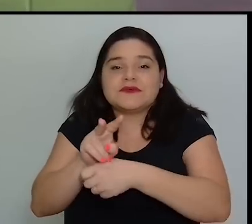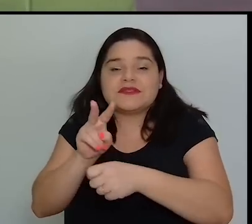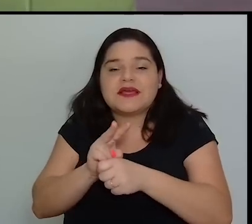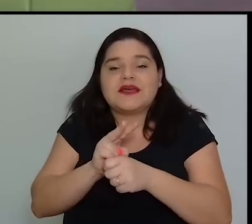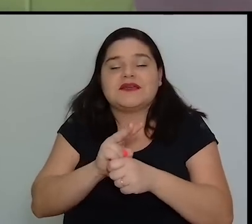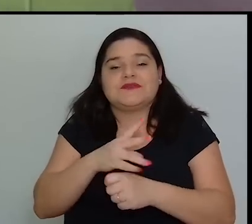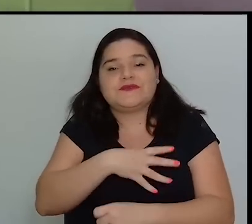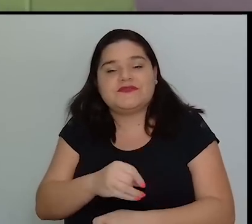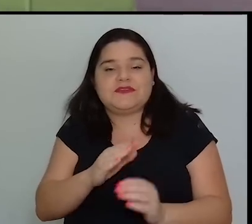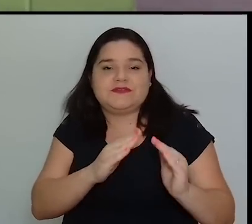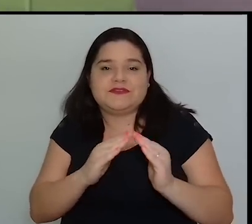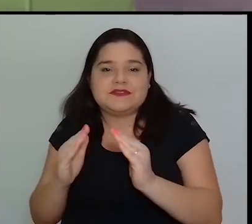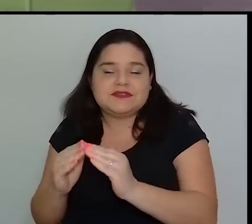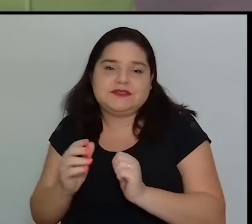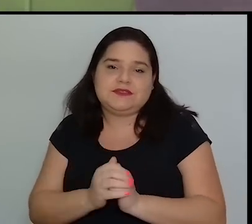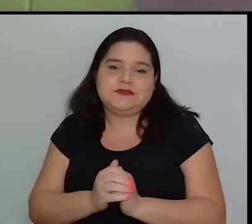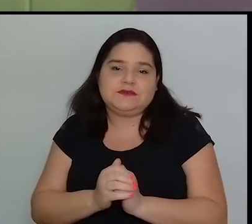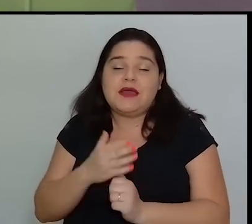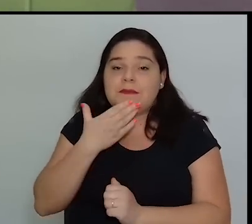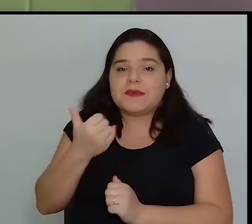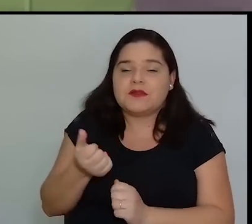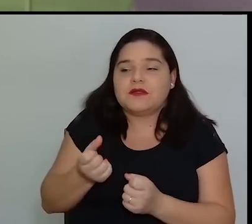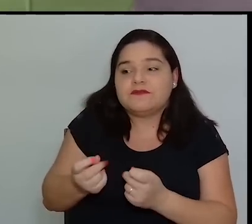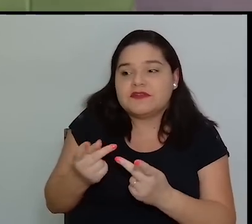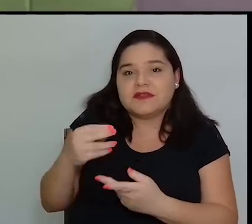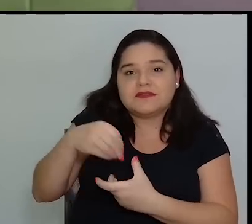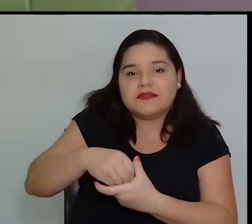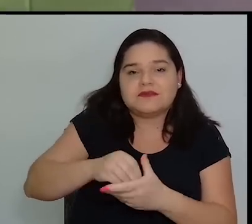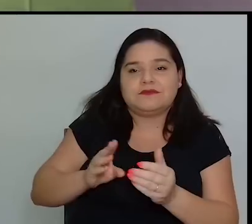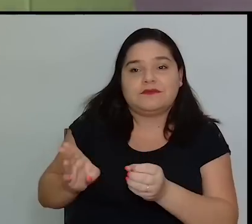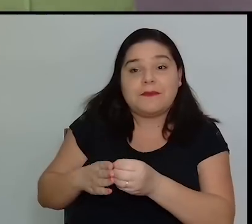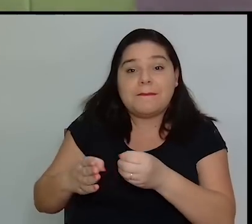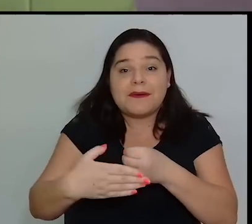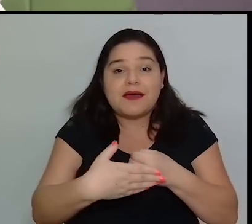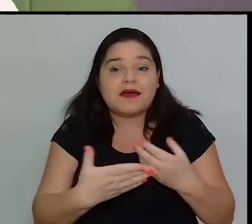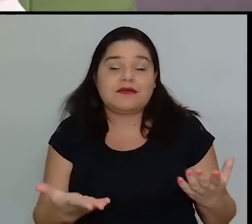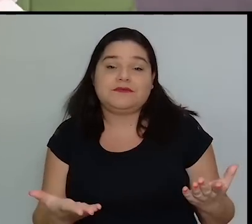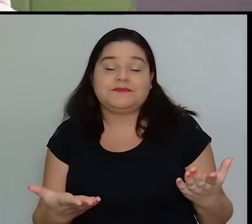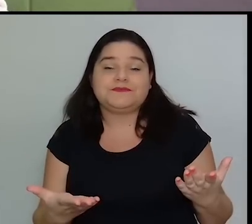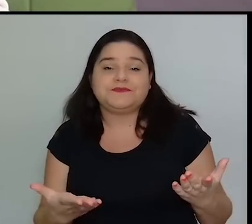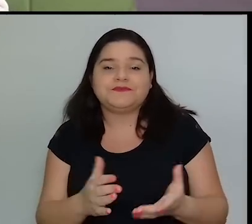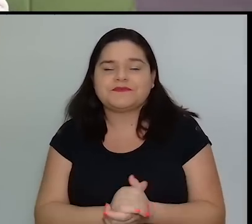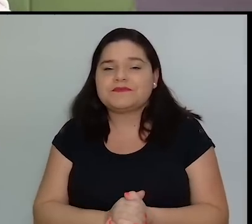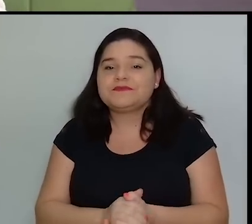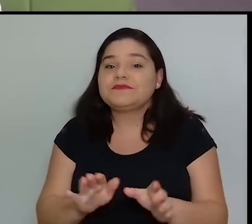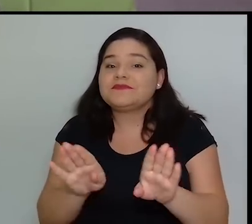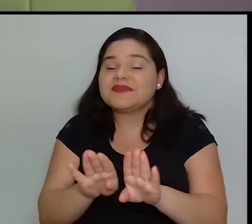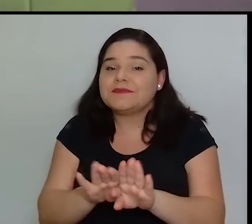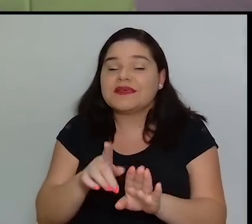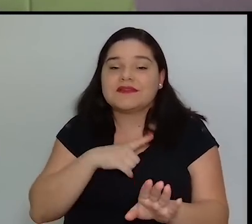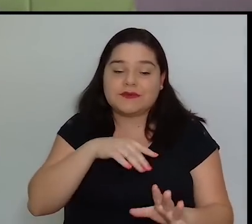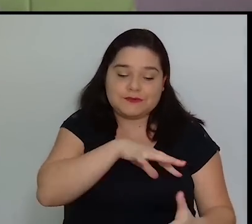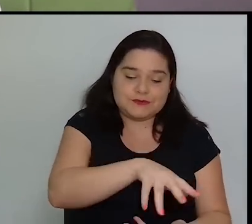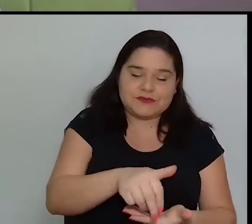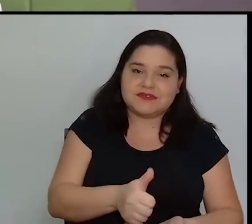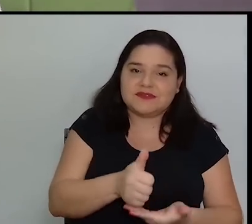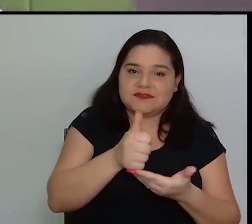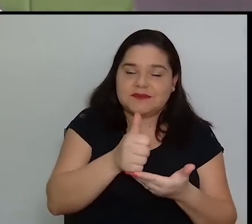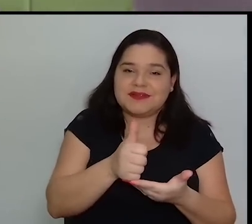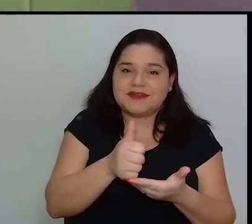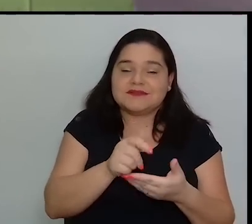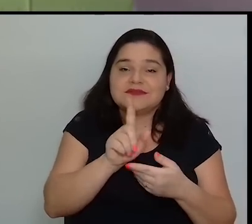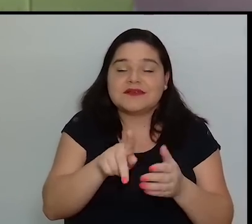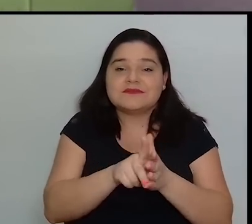a preferir fazer o comércio dentro do Bairro e tem o sustentável que muitas vezes está ligado aí